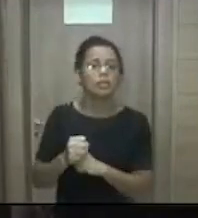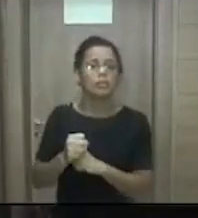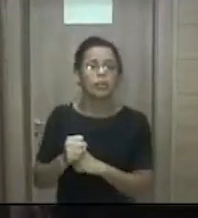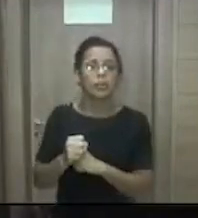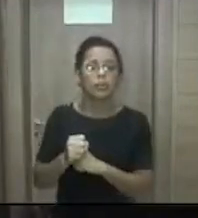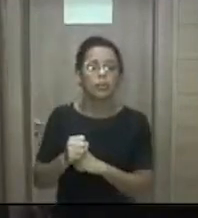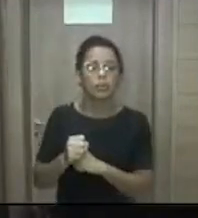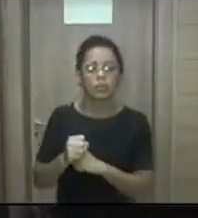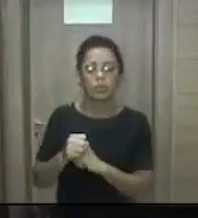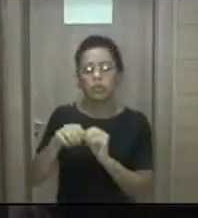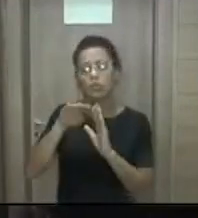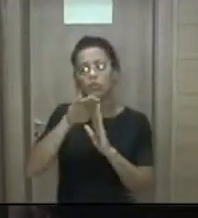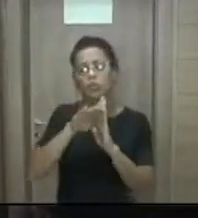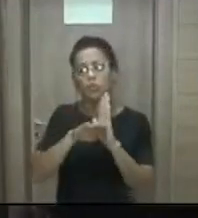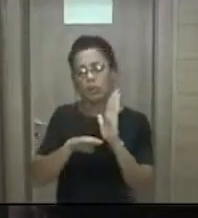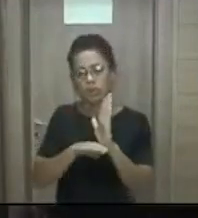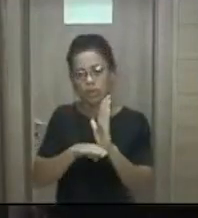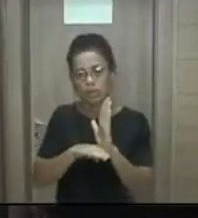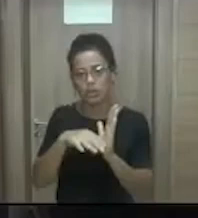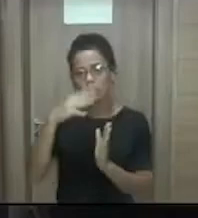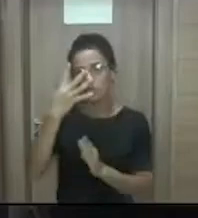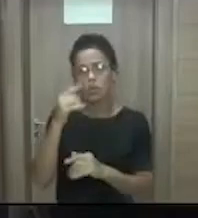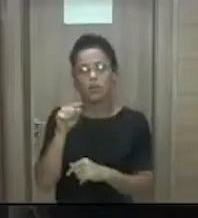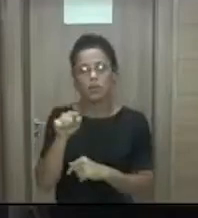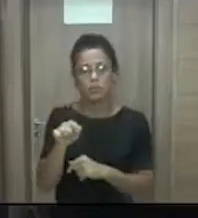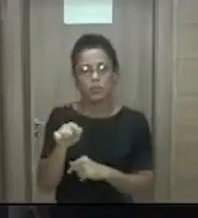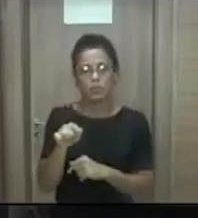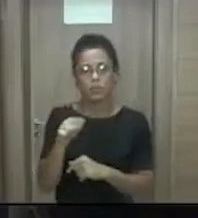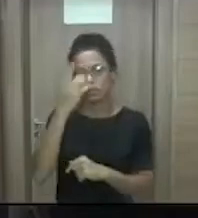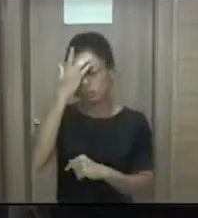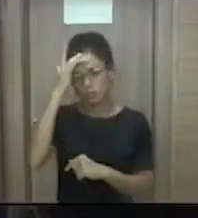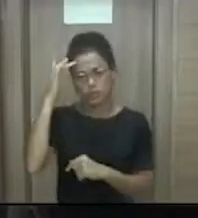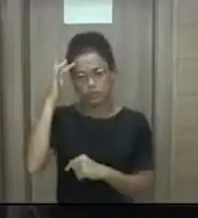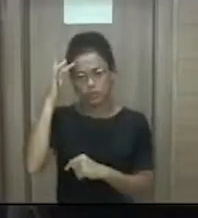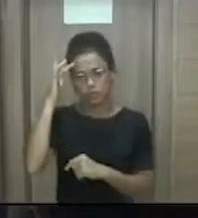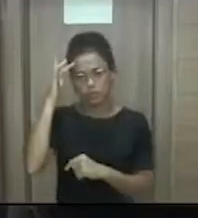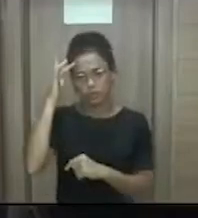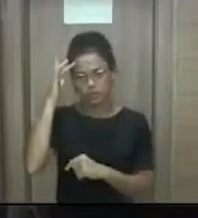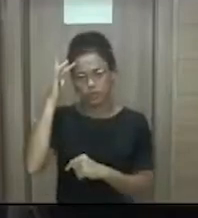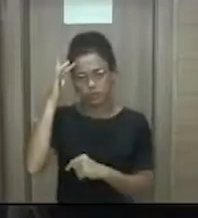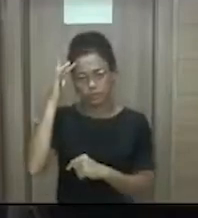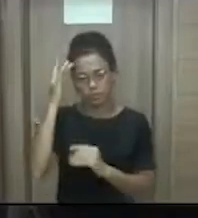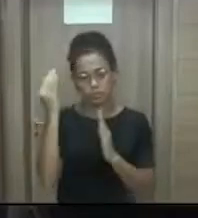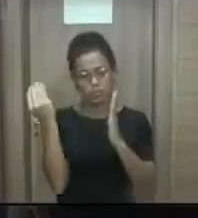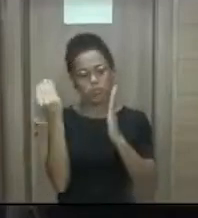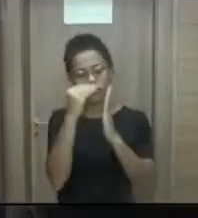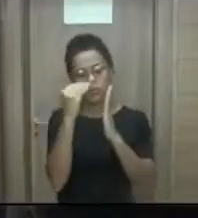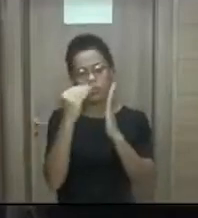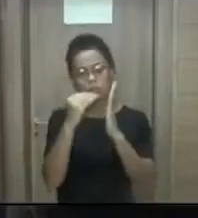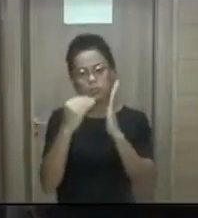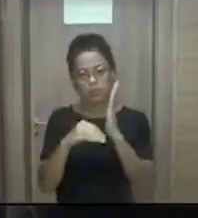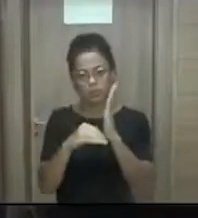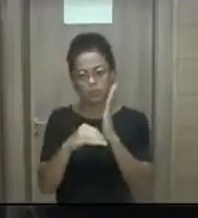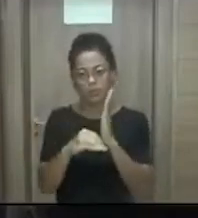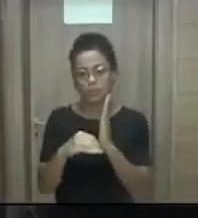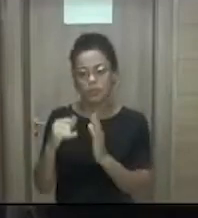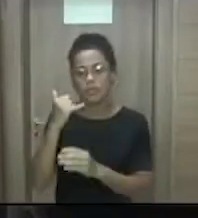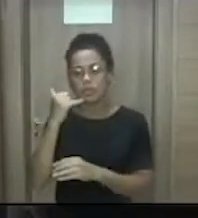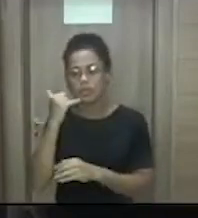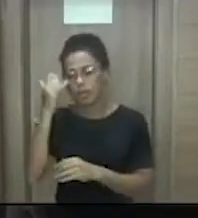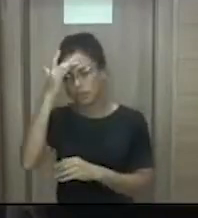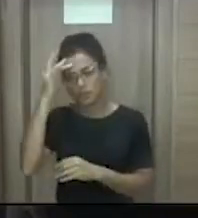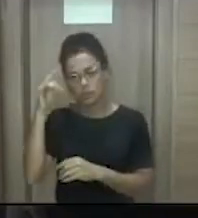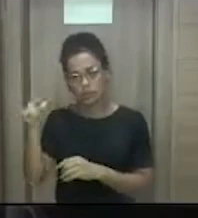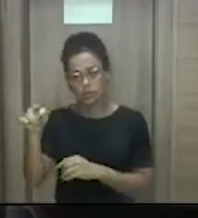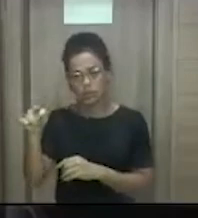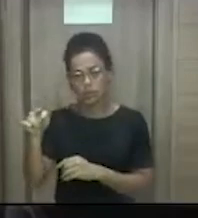lista de 4.000 pessoas impressa, marcando de marca-texto e ligando para as pessoas para saber se a pessoa ainda estava